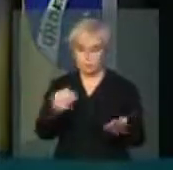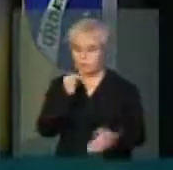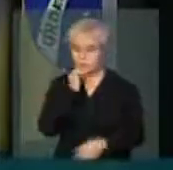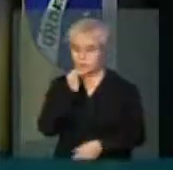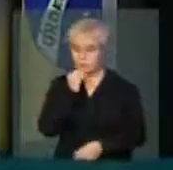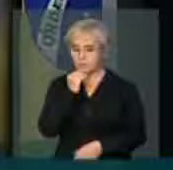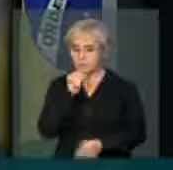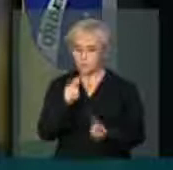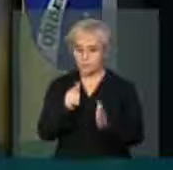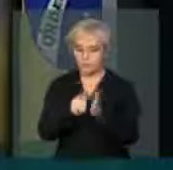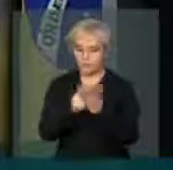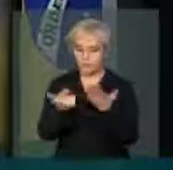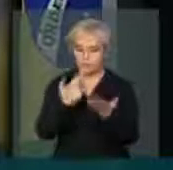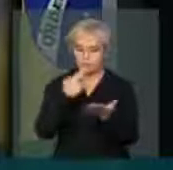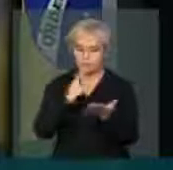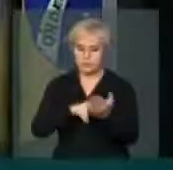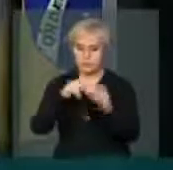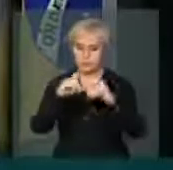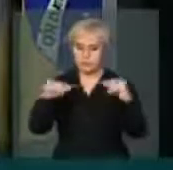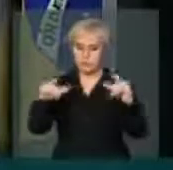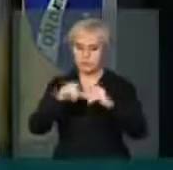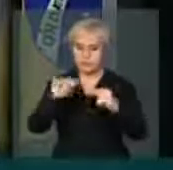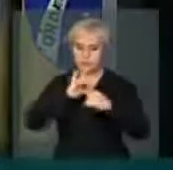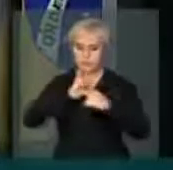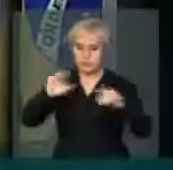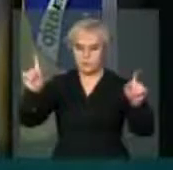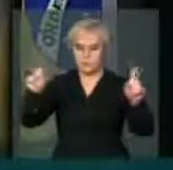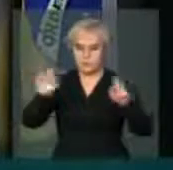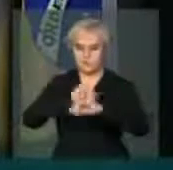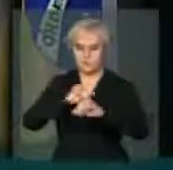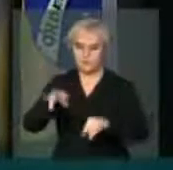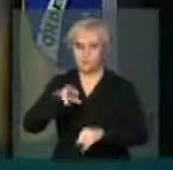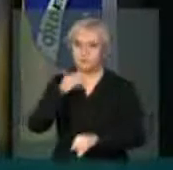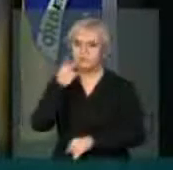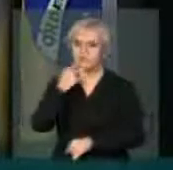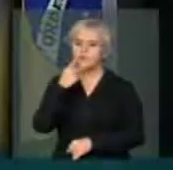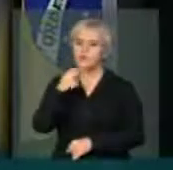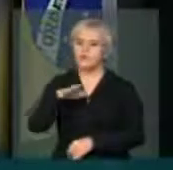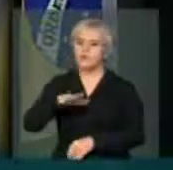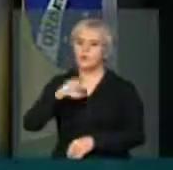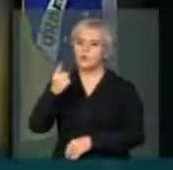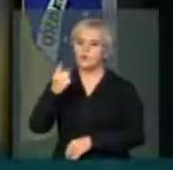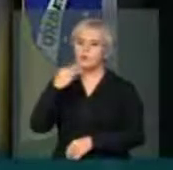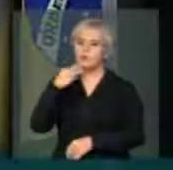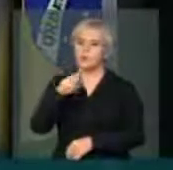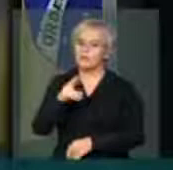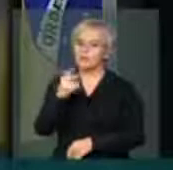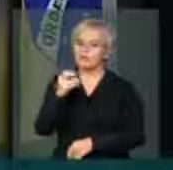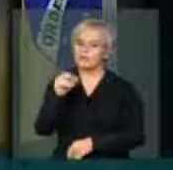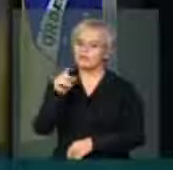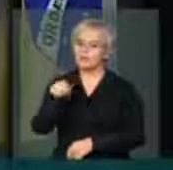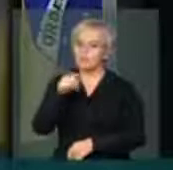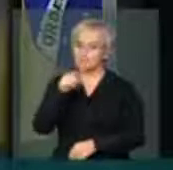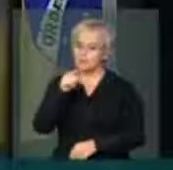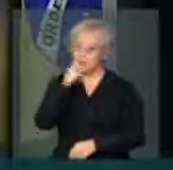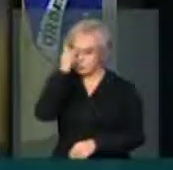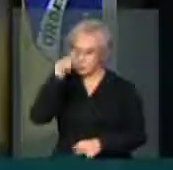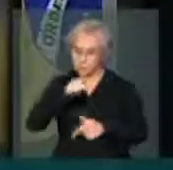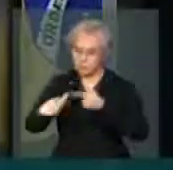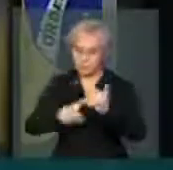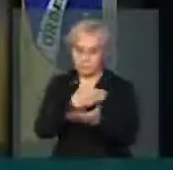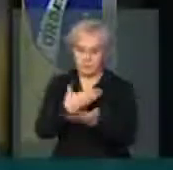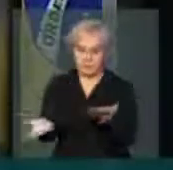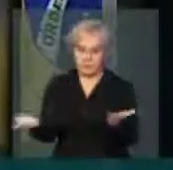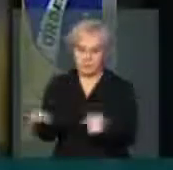Correio Brasiliense, em sua manchete, estima que serão mais de 1.200.000 desempregados este ano por